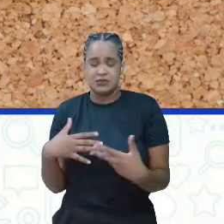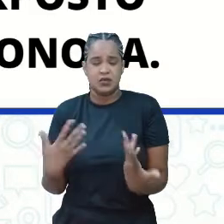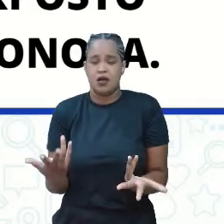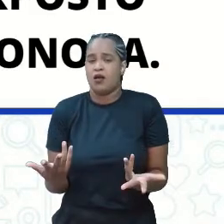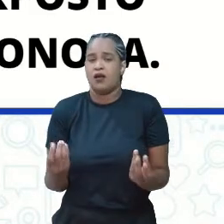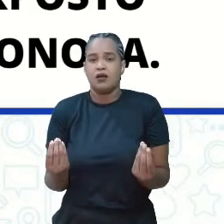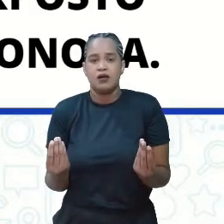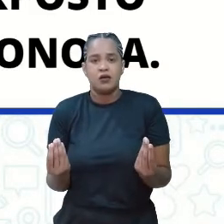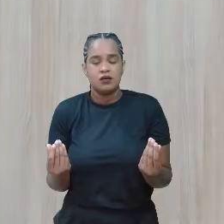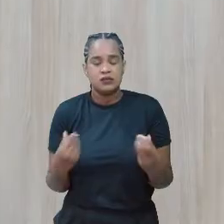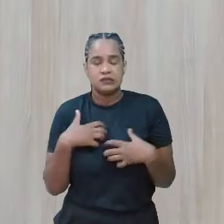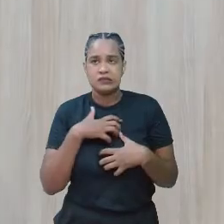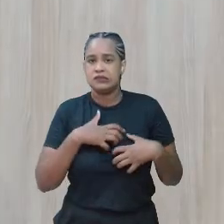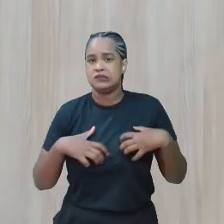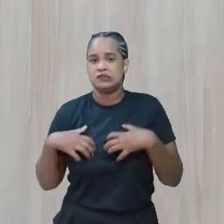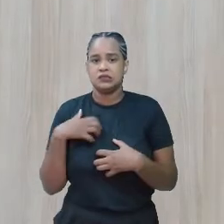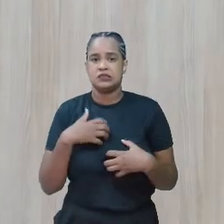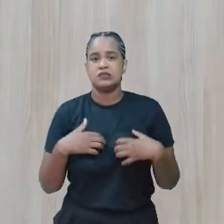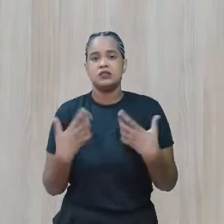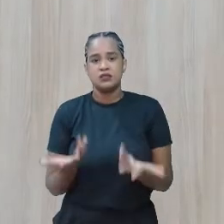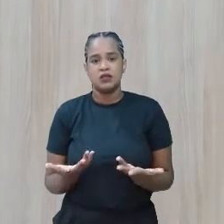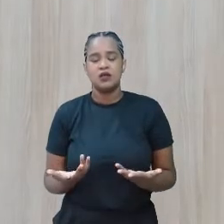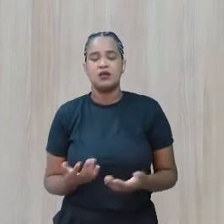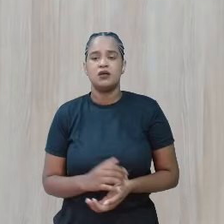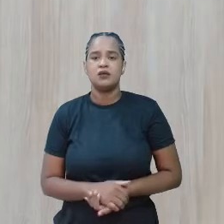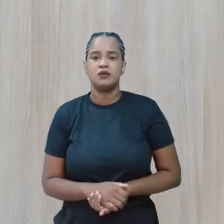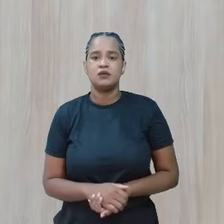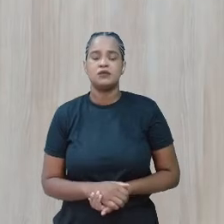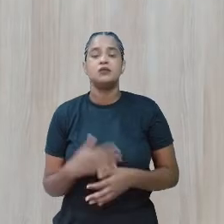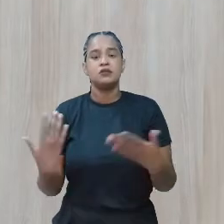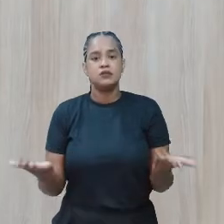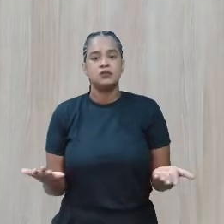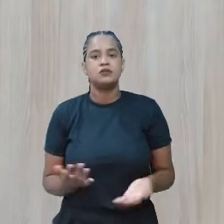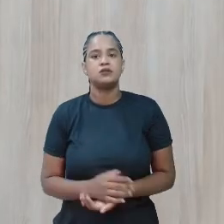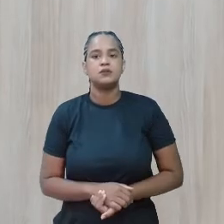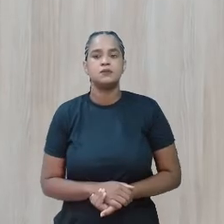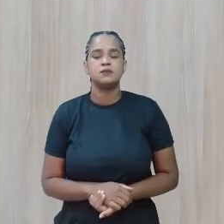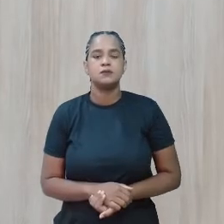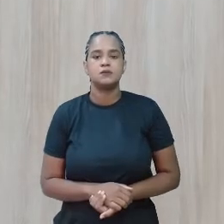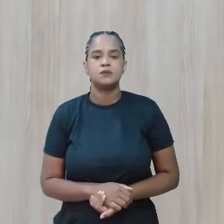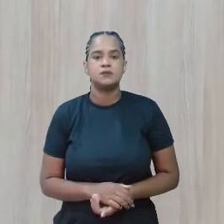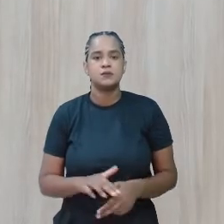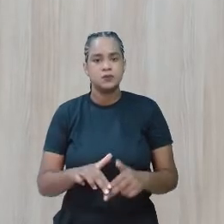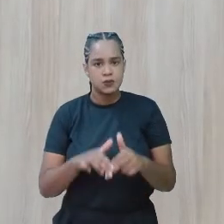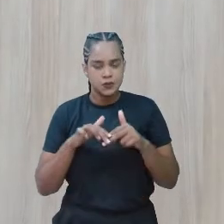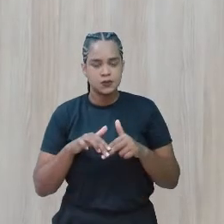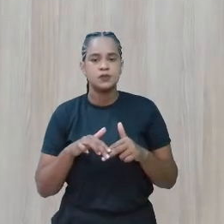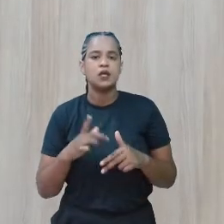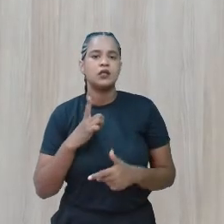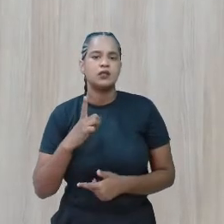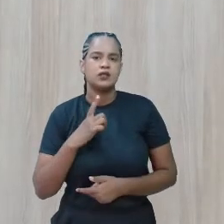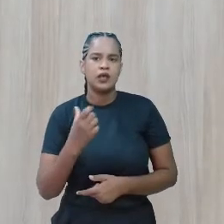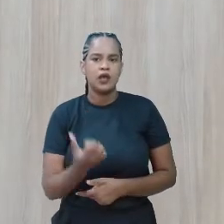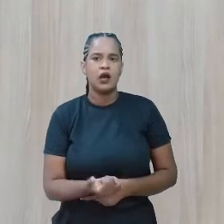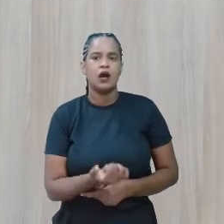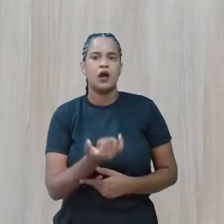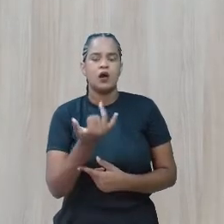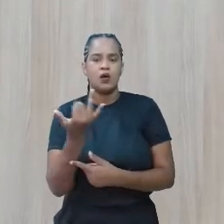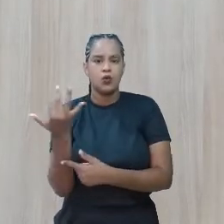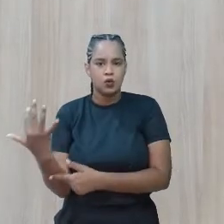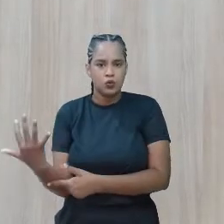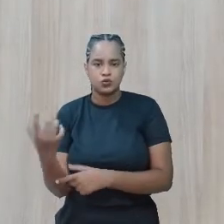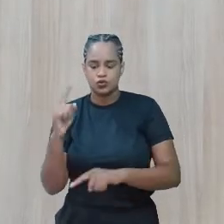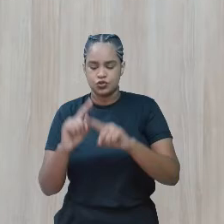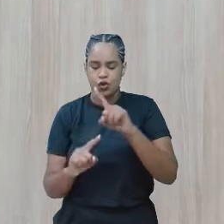a poluição sonora tem a ver com as perturbações. E aí, a gente vai saber que existe instrumento, gente, que